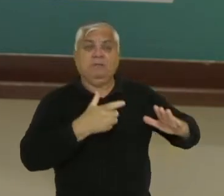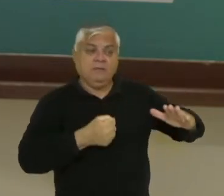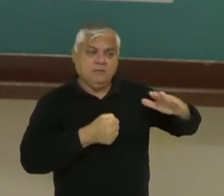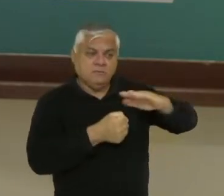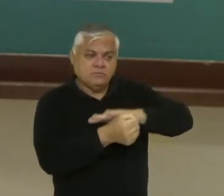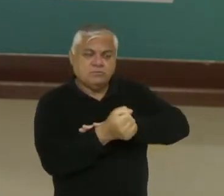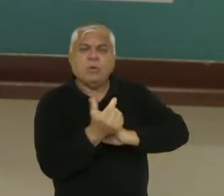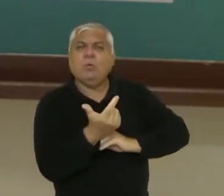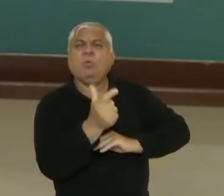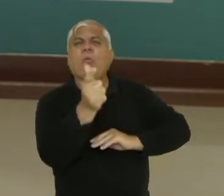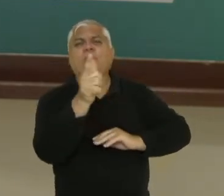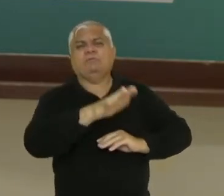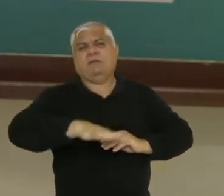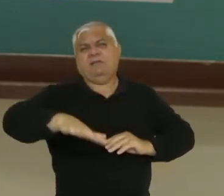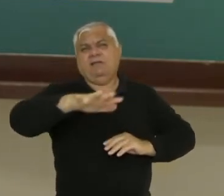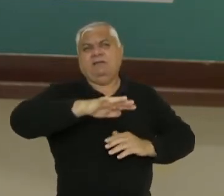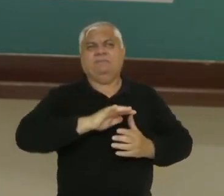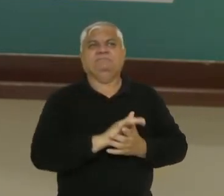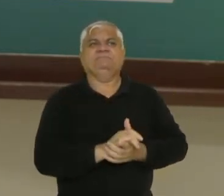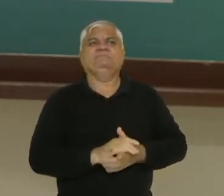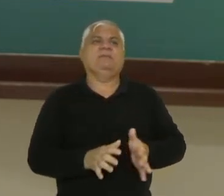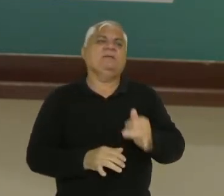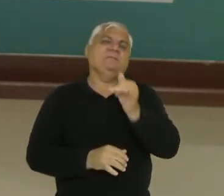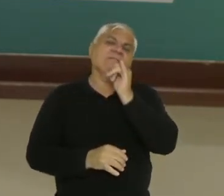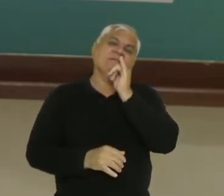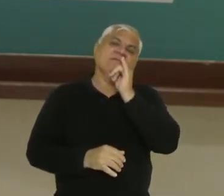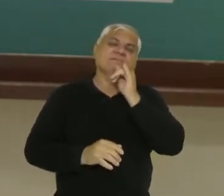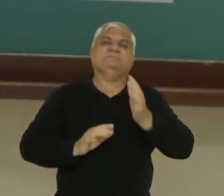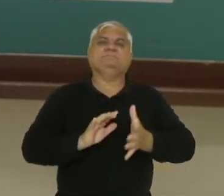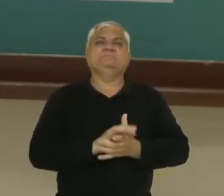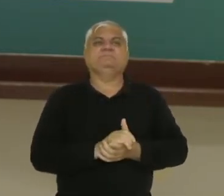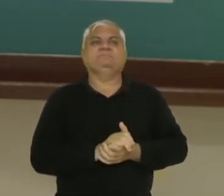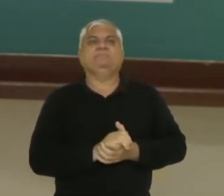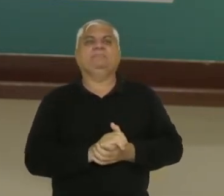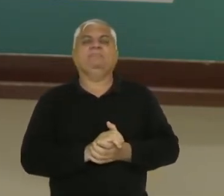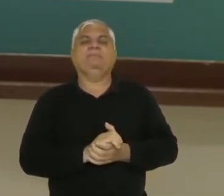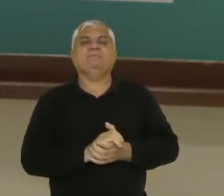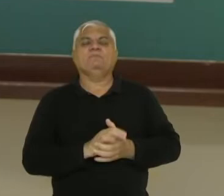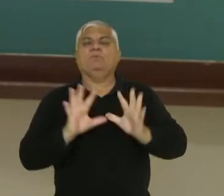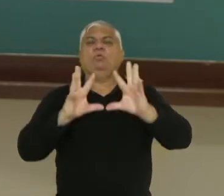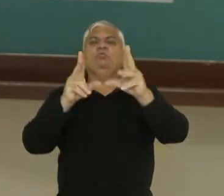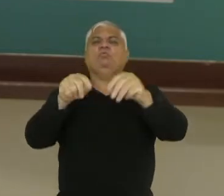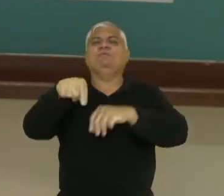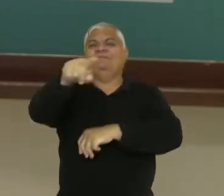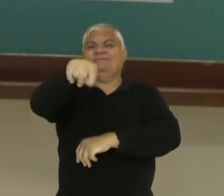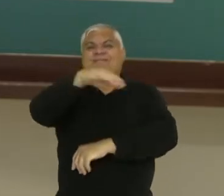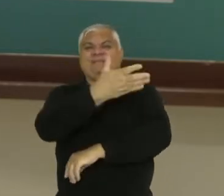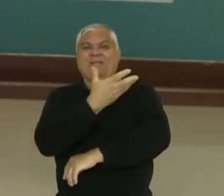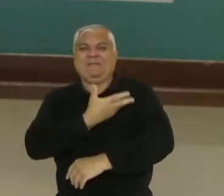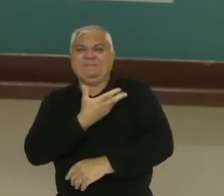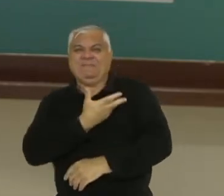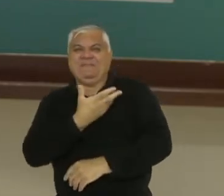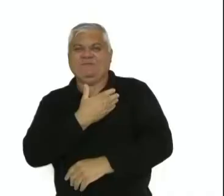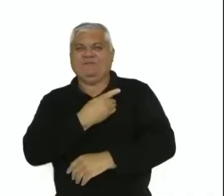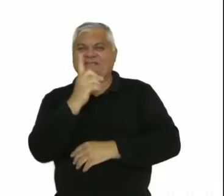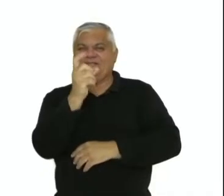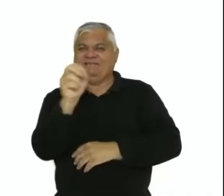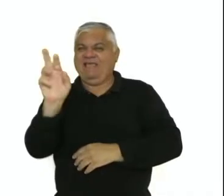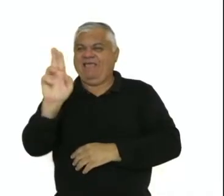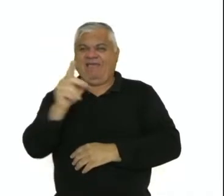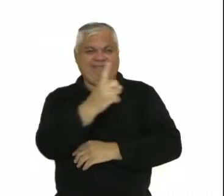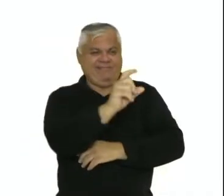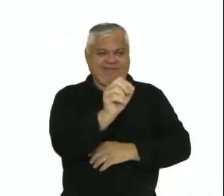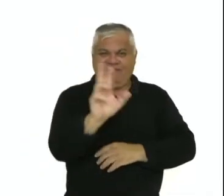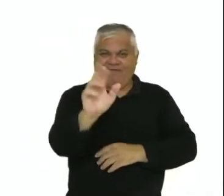em outras áreas. Por exemplo, vamos supor o seguinte, que todos os estudantes da sala de vocês têm uns R$100 para realizar